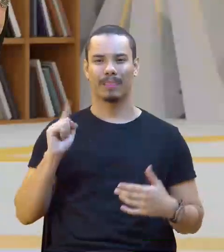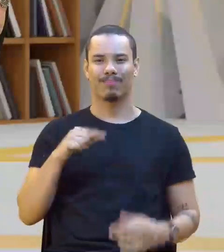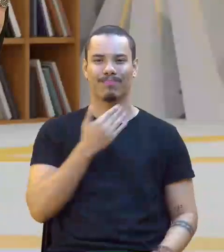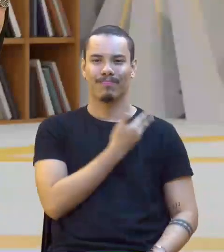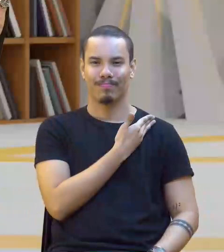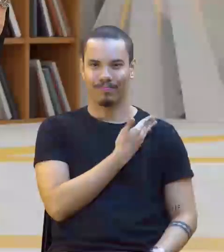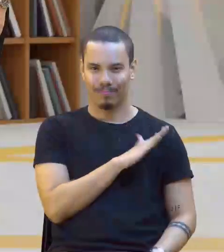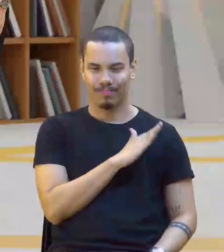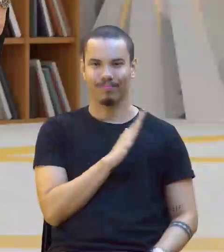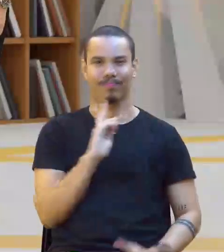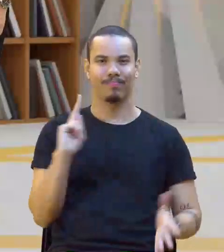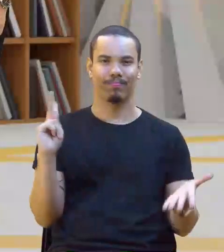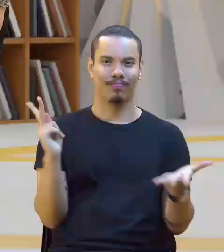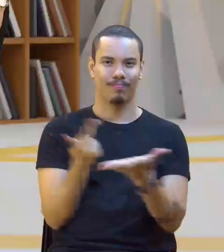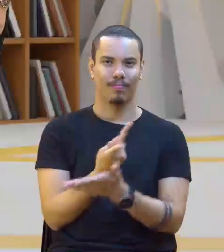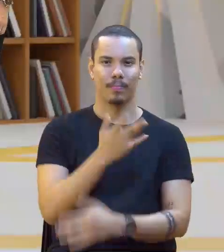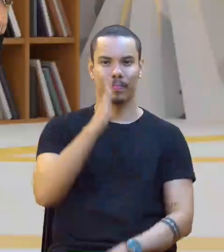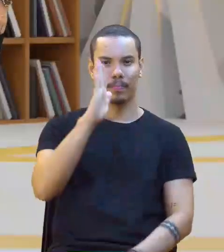algo